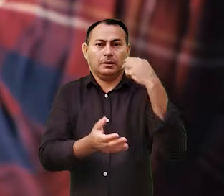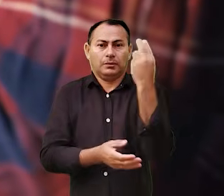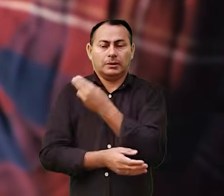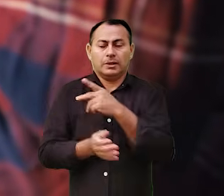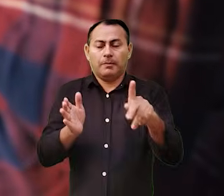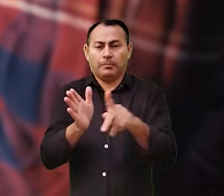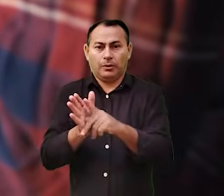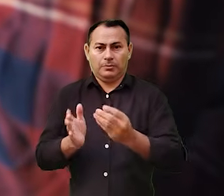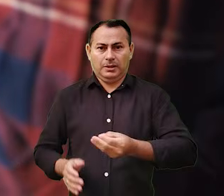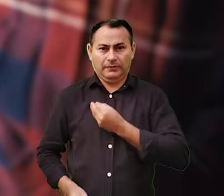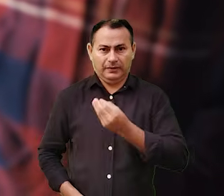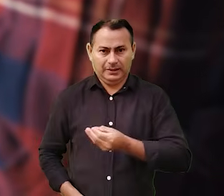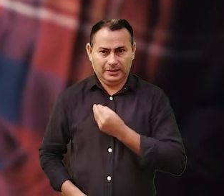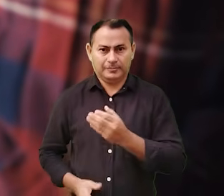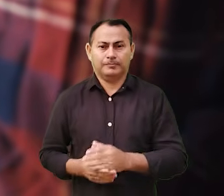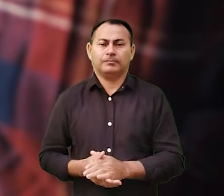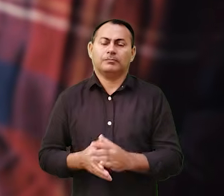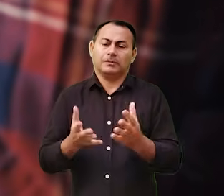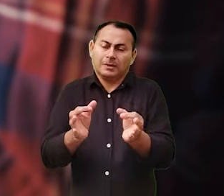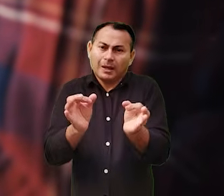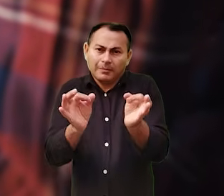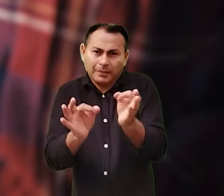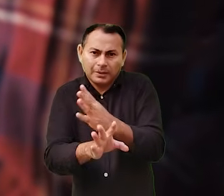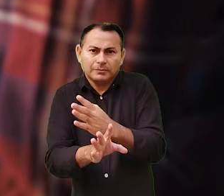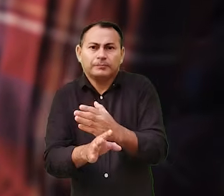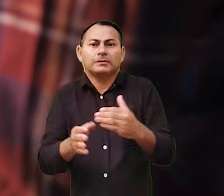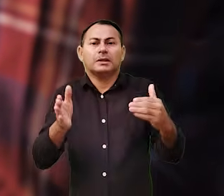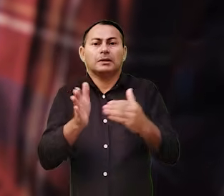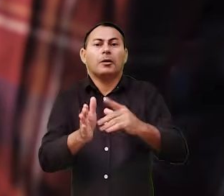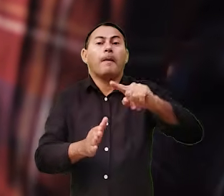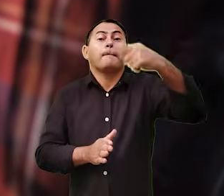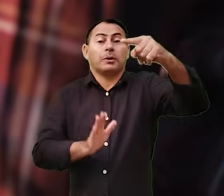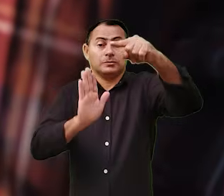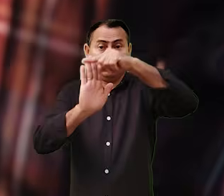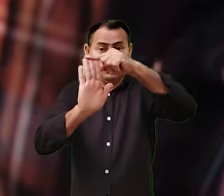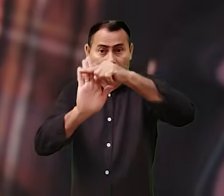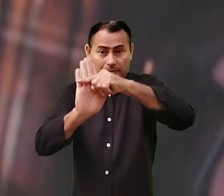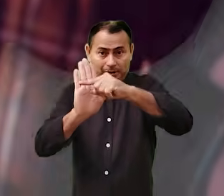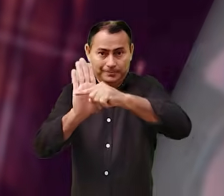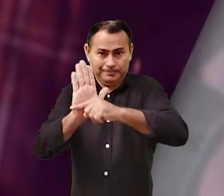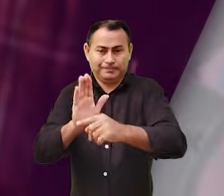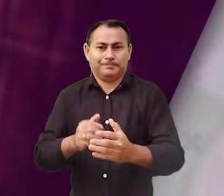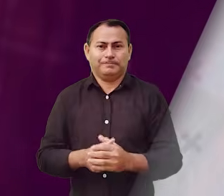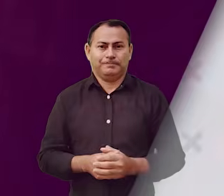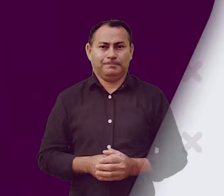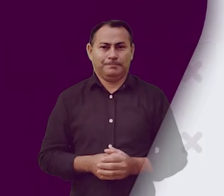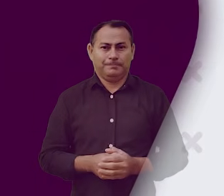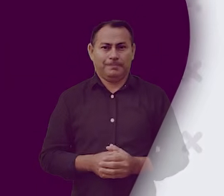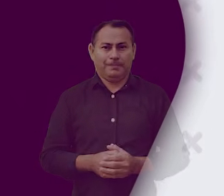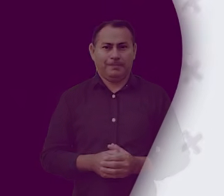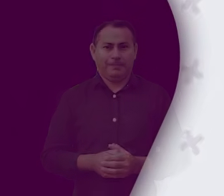na nossa própria vida. Vamos ficando por aqui. Até o próximo programa.